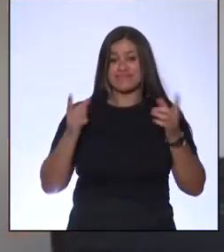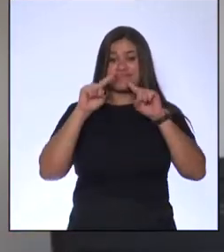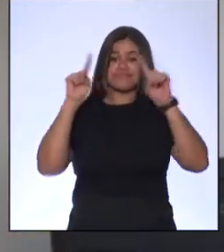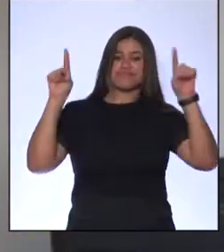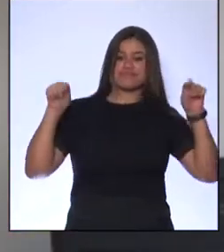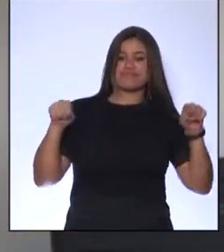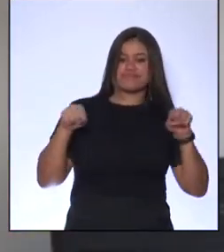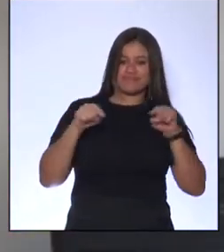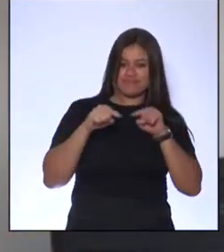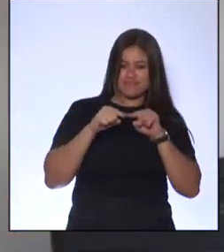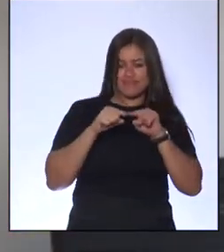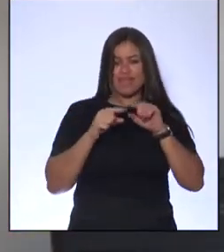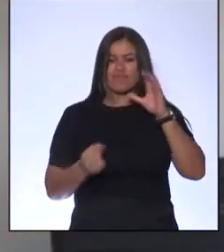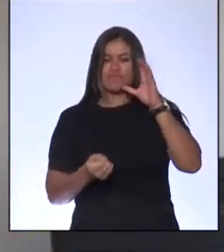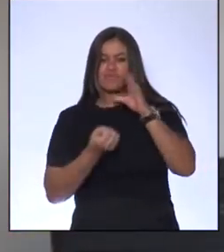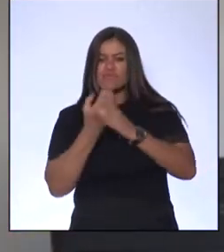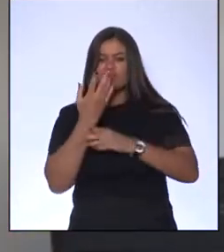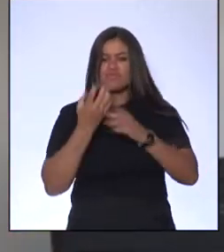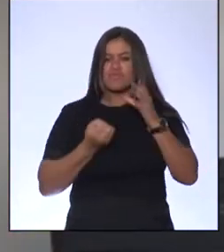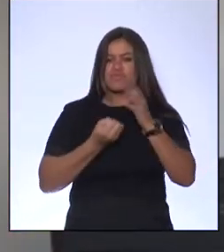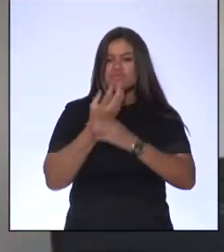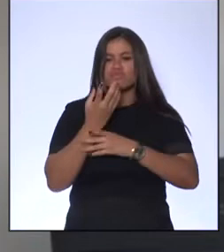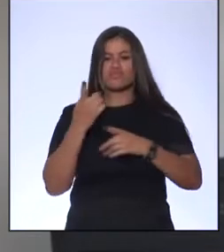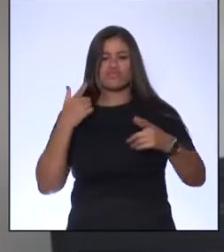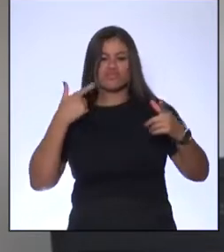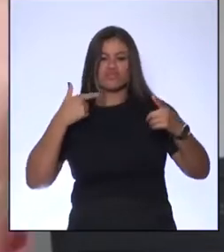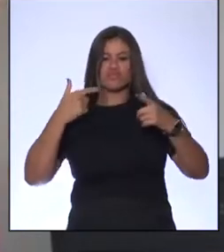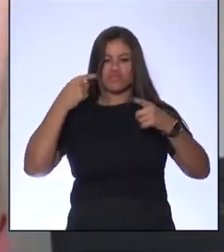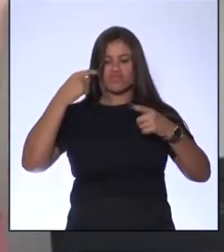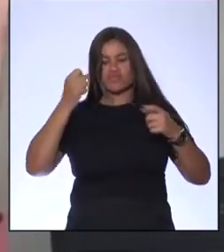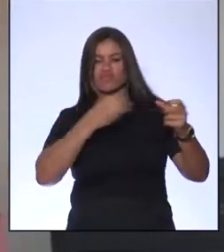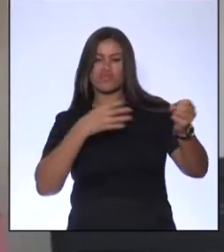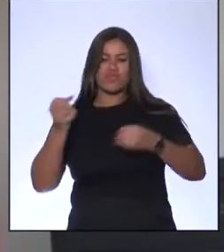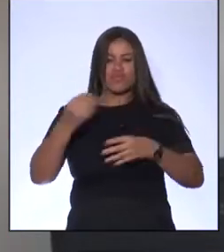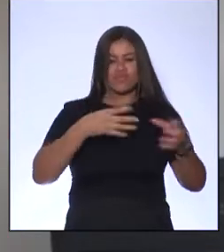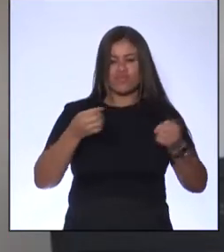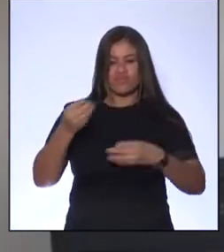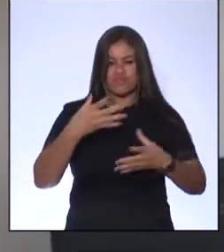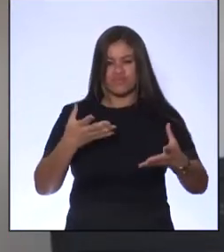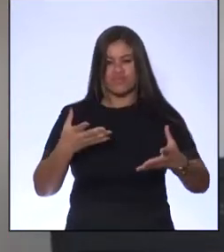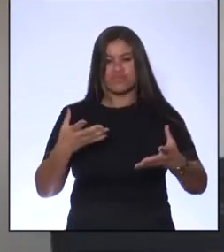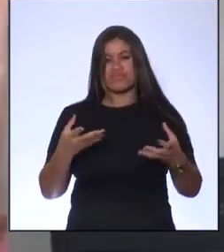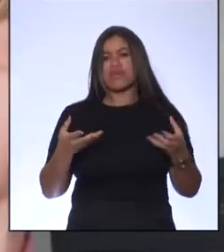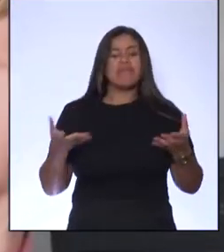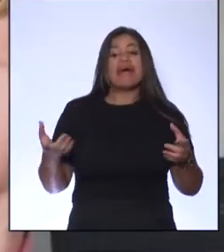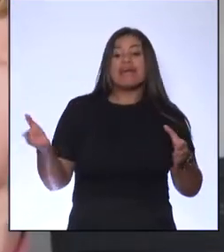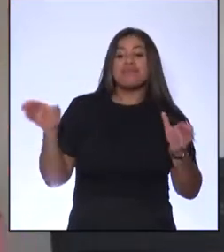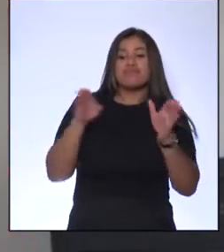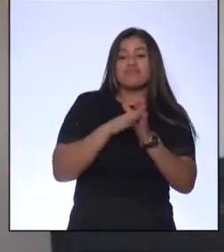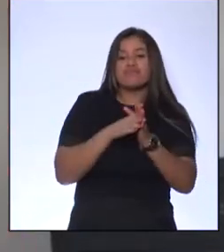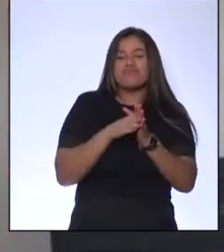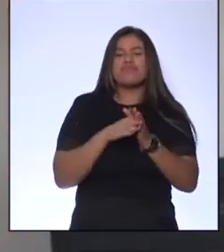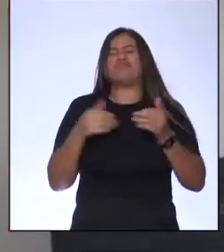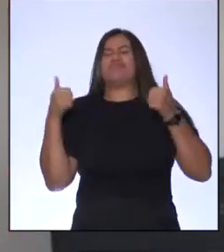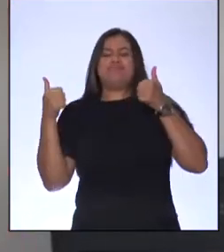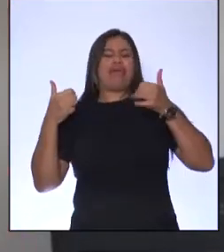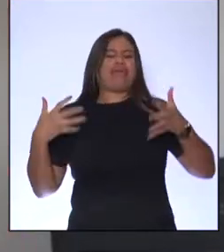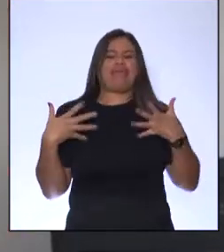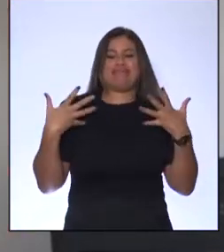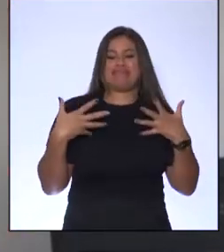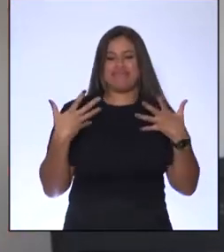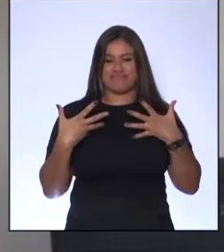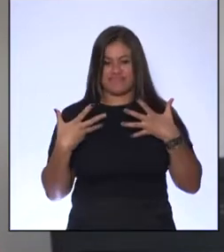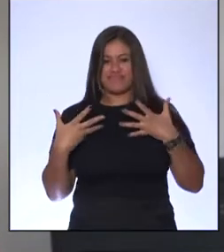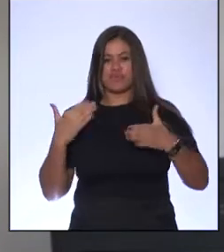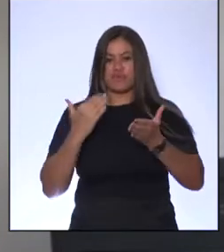chama Reinventando. Aliás, esse Reinventando chegando. Nós começamos com a